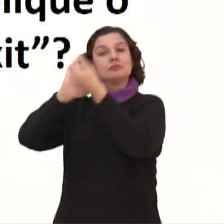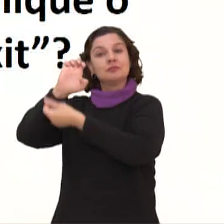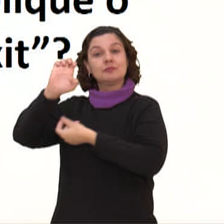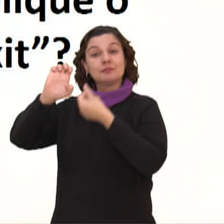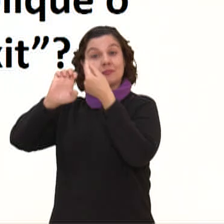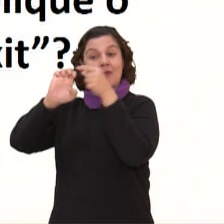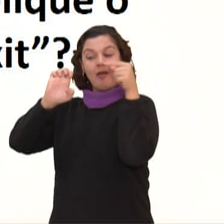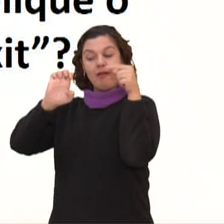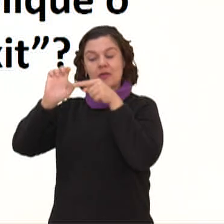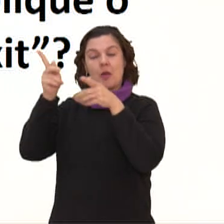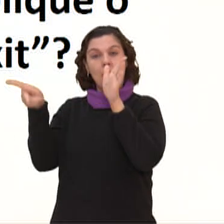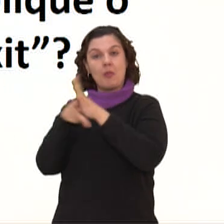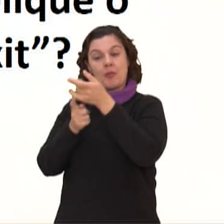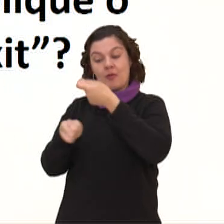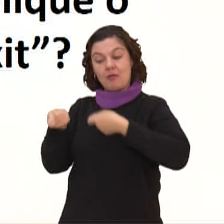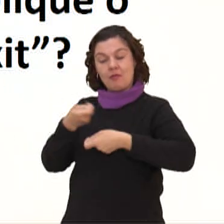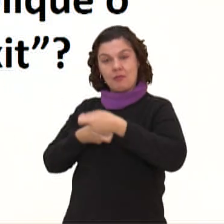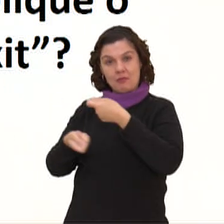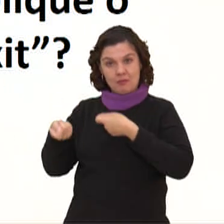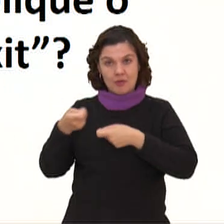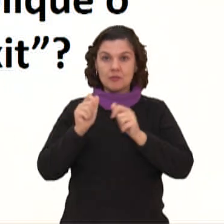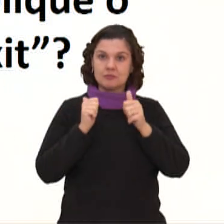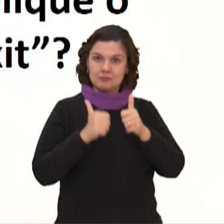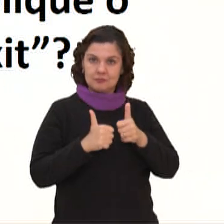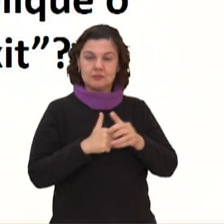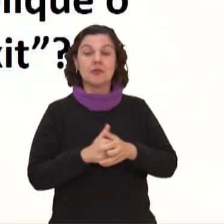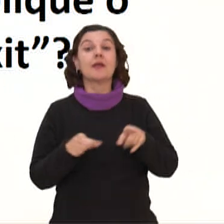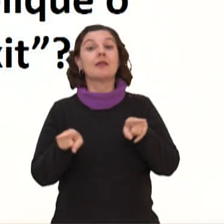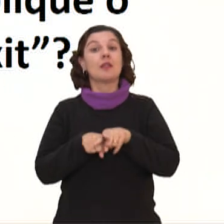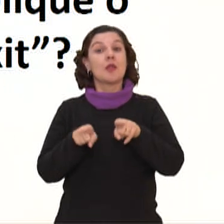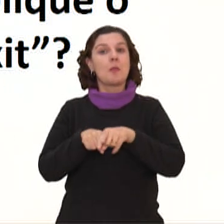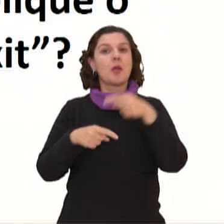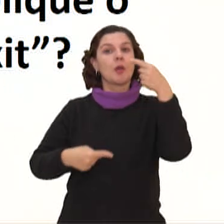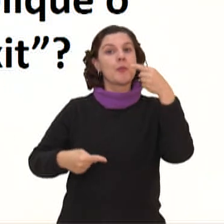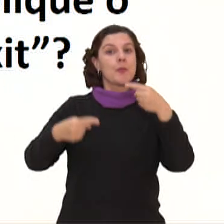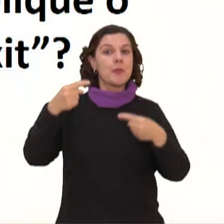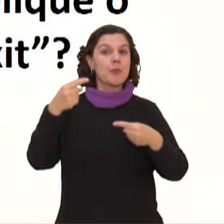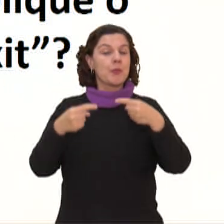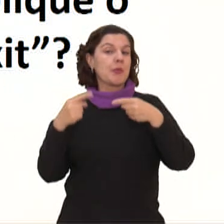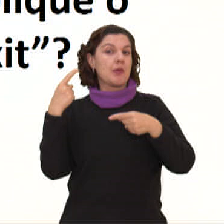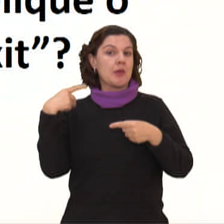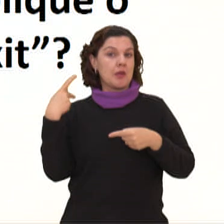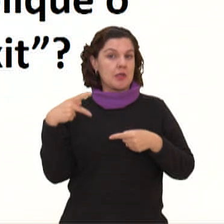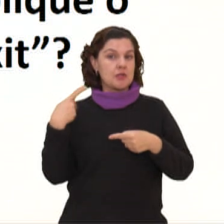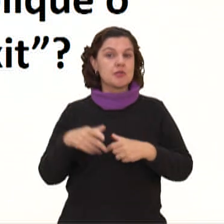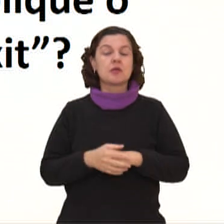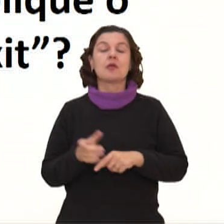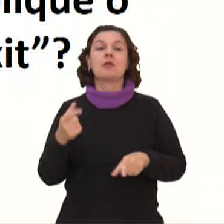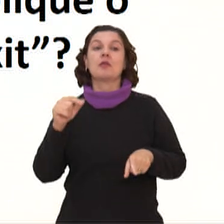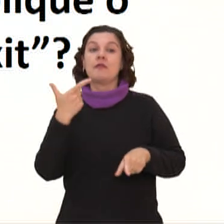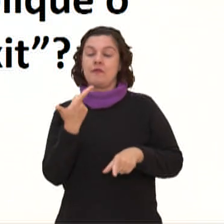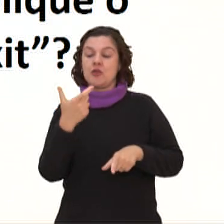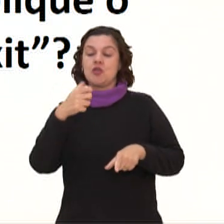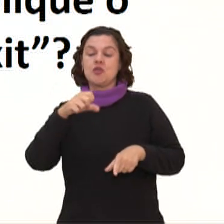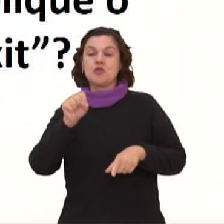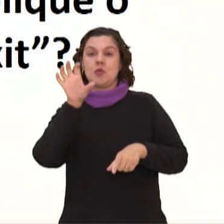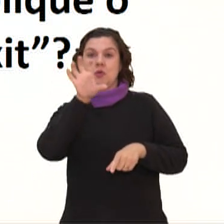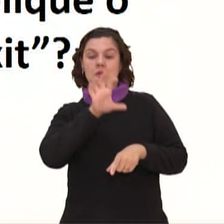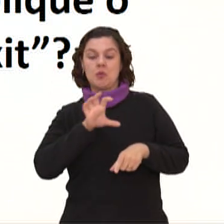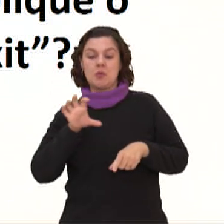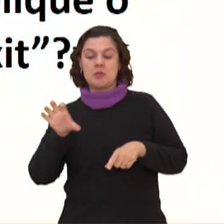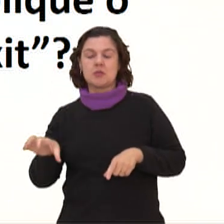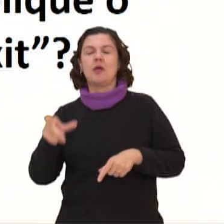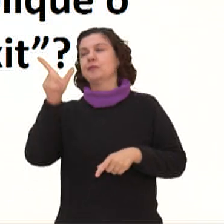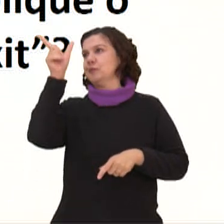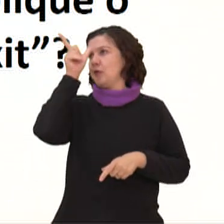uma união econômica e política que conta atualmente com 28 Estados-membros, entre